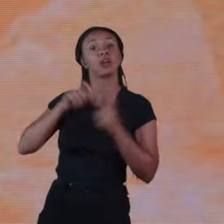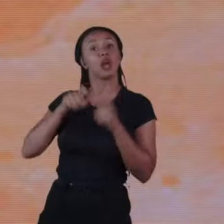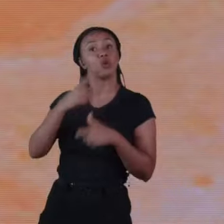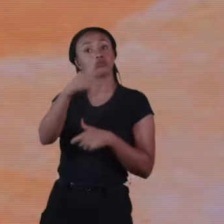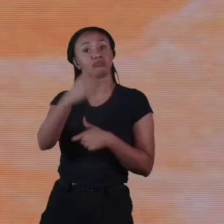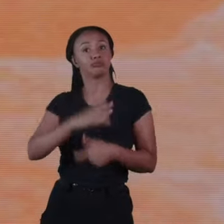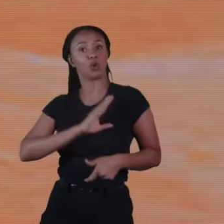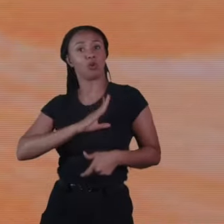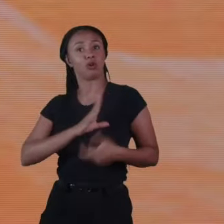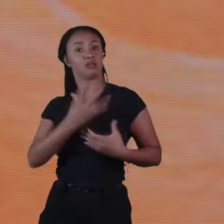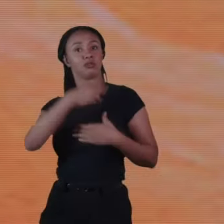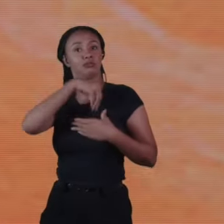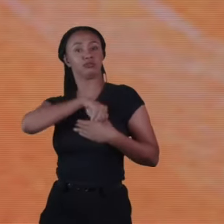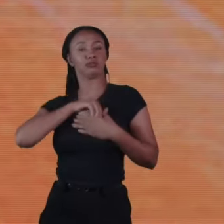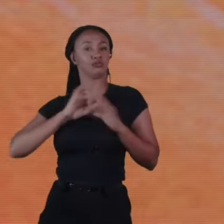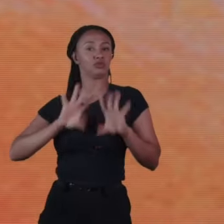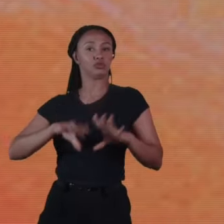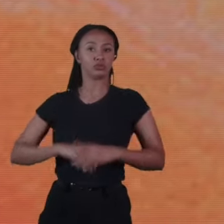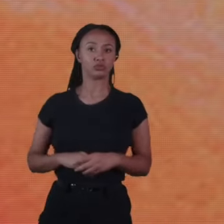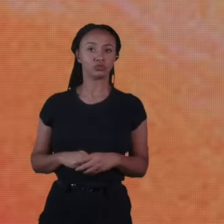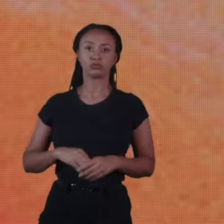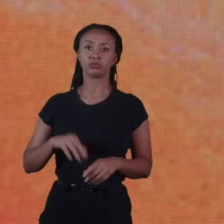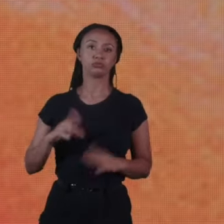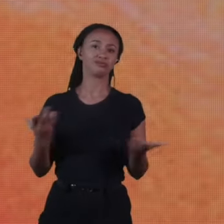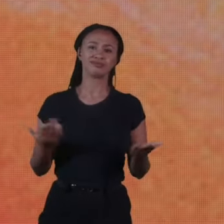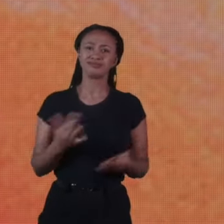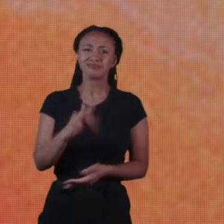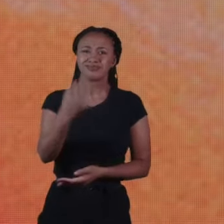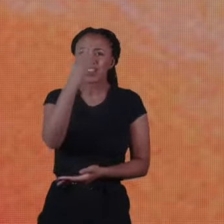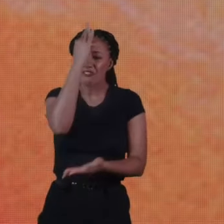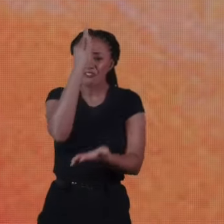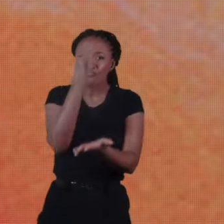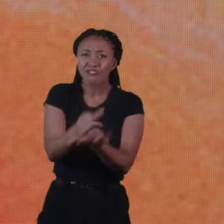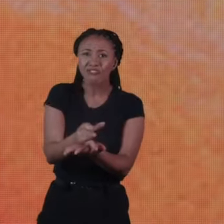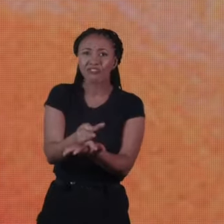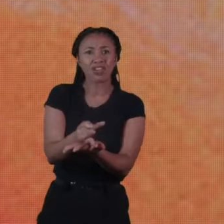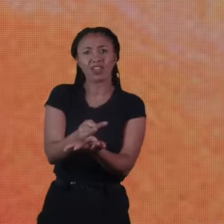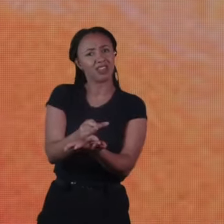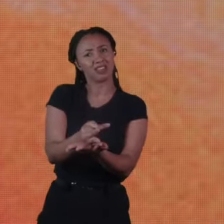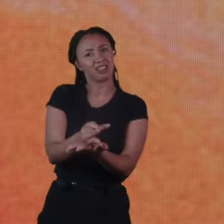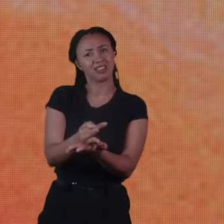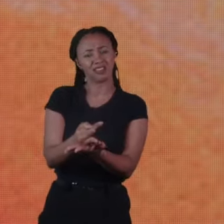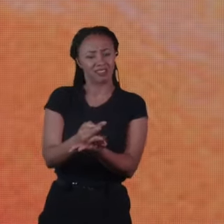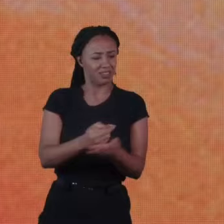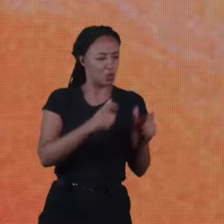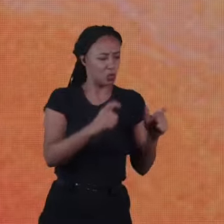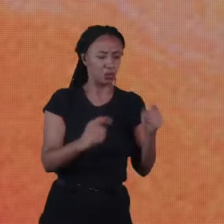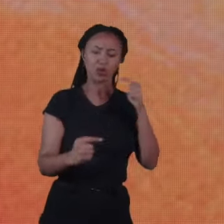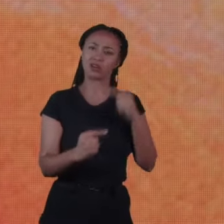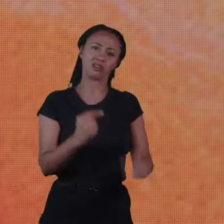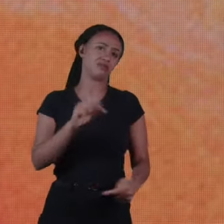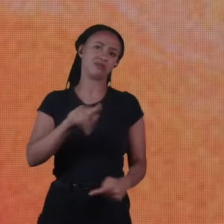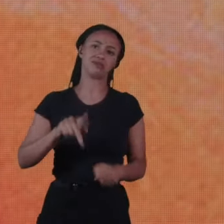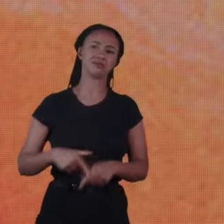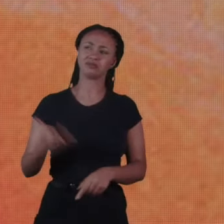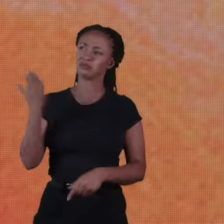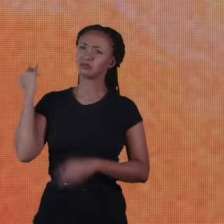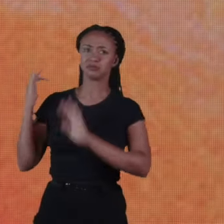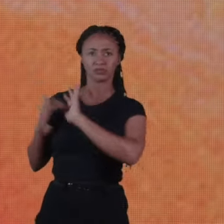então você não está limitado na tua fé, não está limitado a um determinado lugar. Jesus ensinou isso